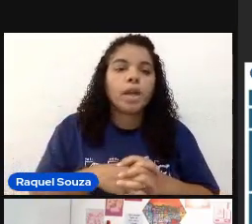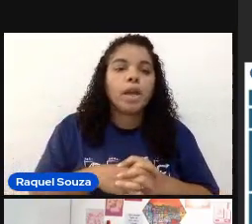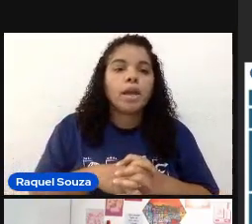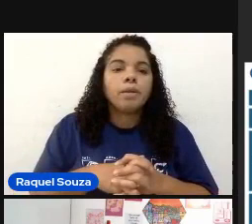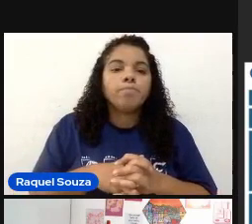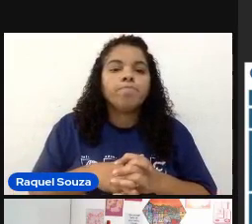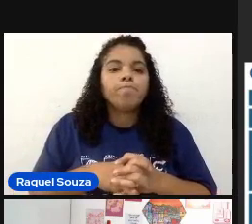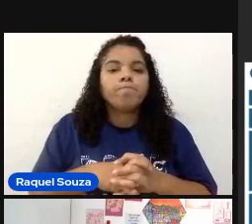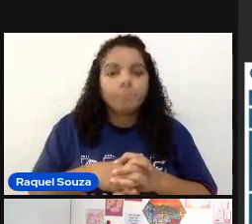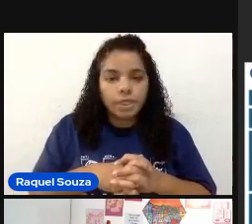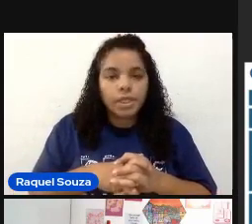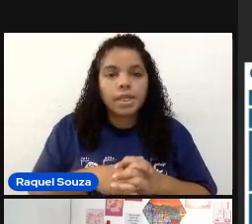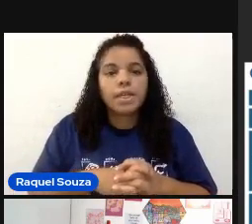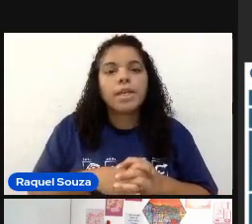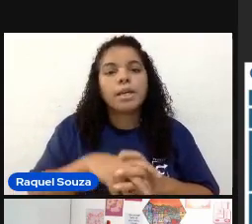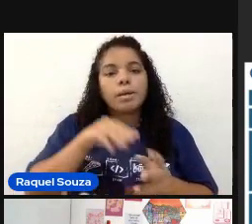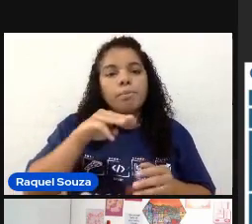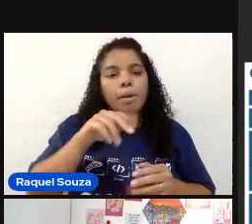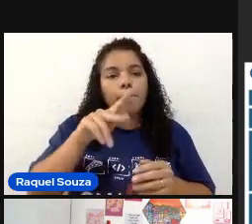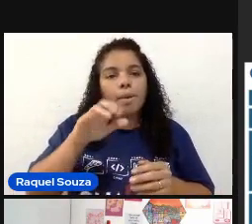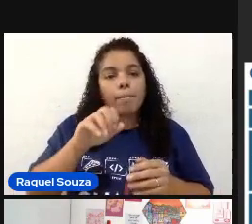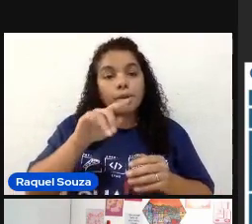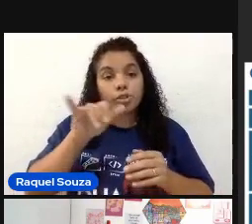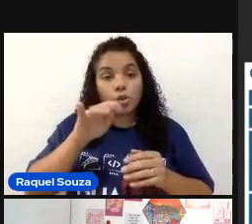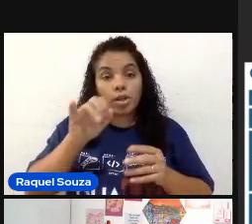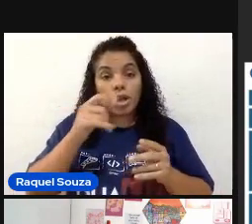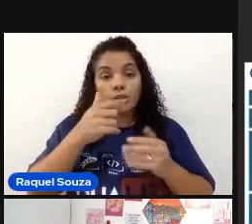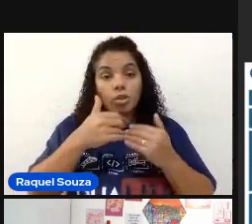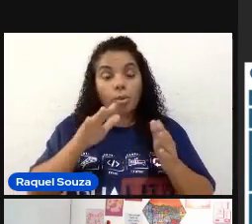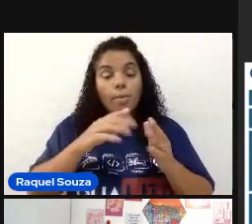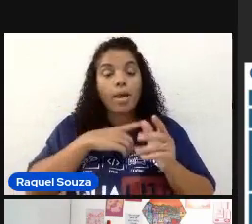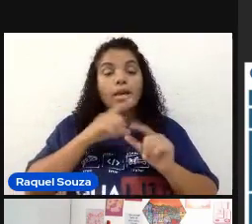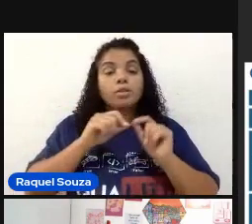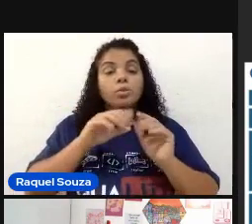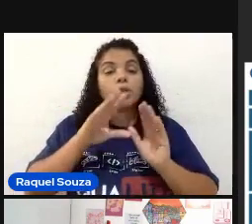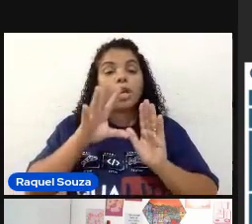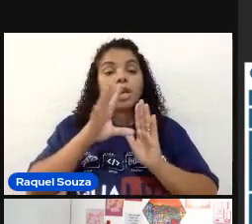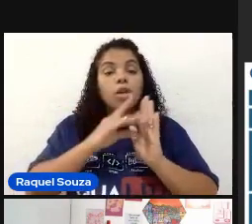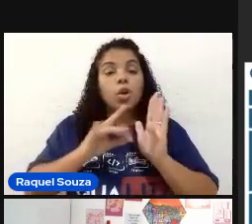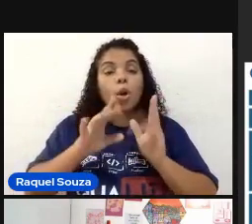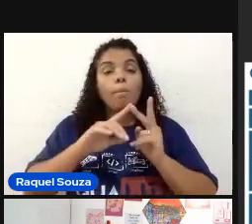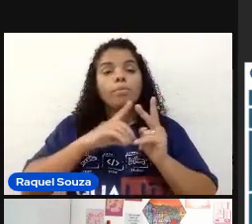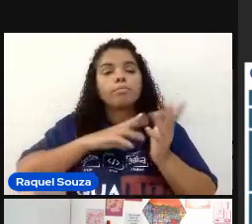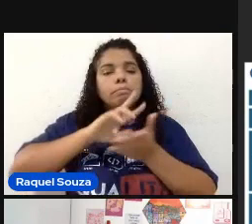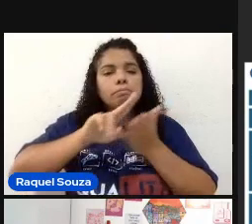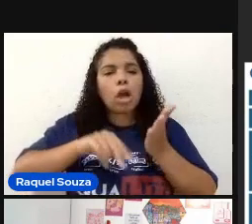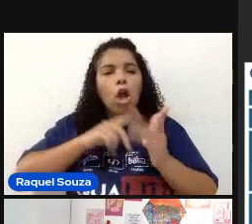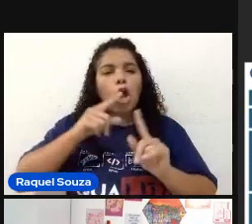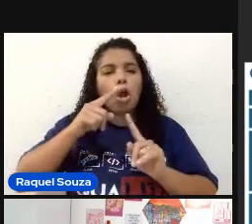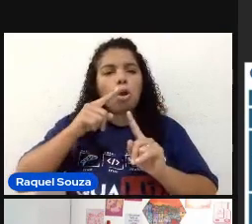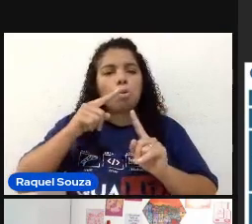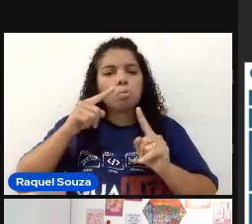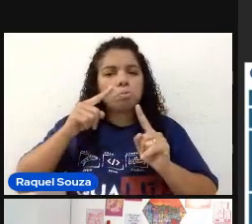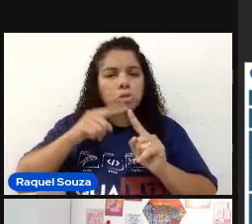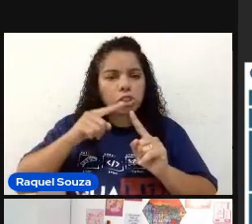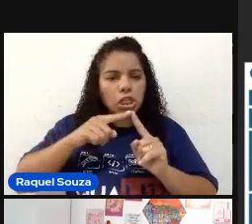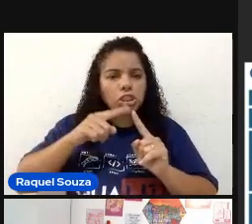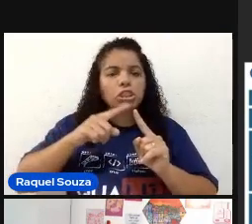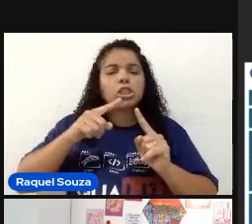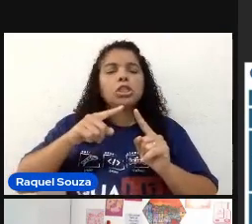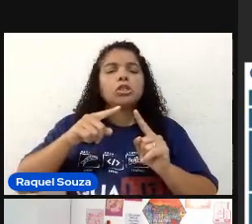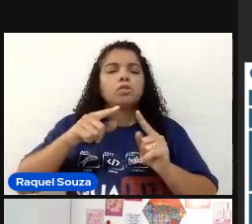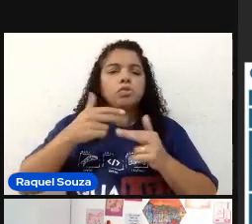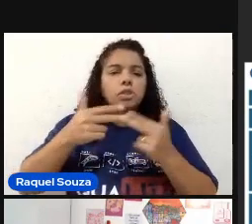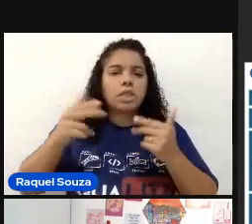E o mapeamento dessa jornada, ele começa compilando uma série de objetivos e ações que o usuário vai me